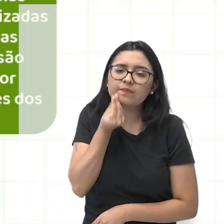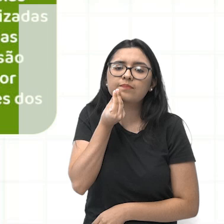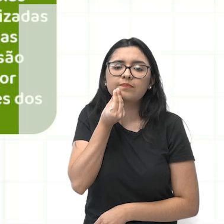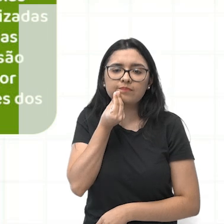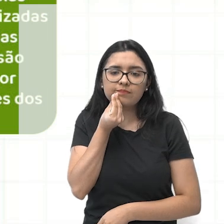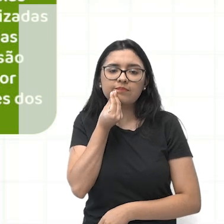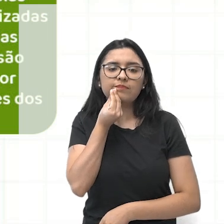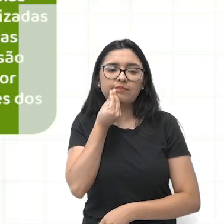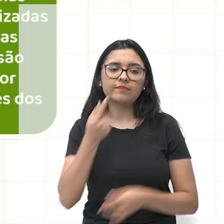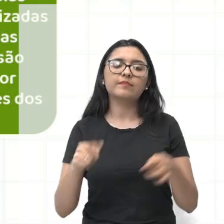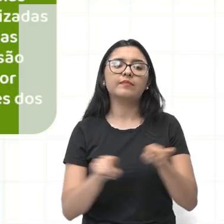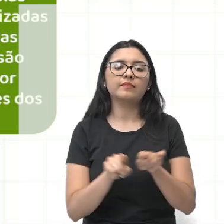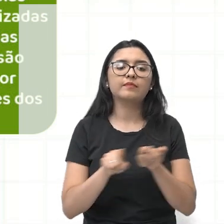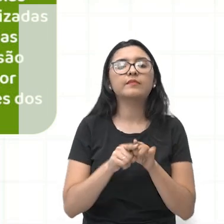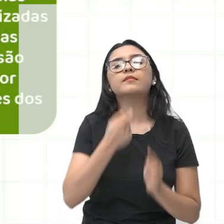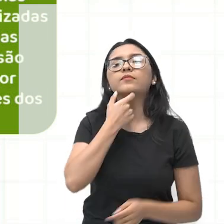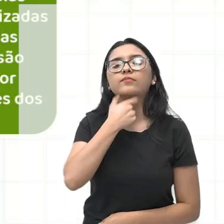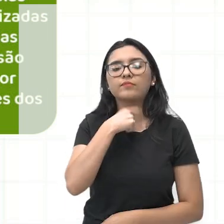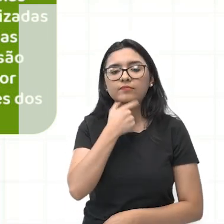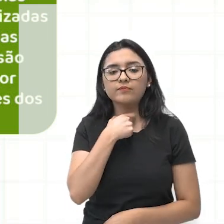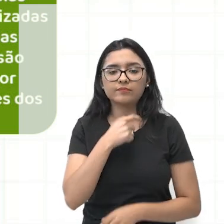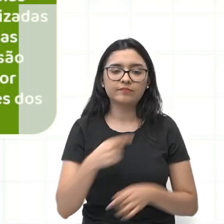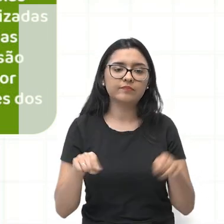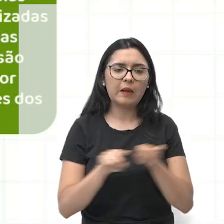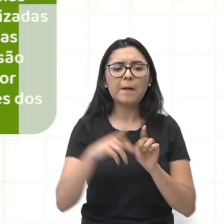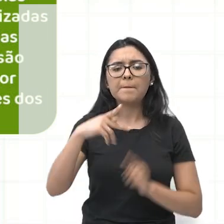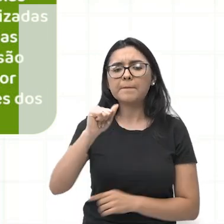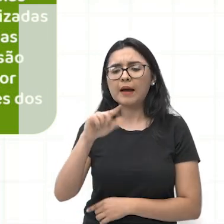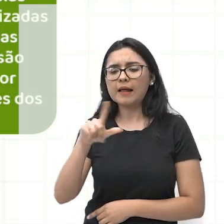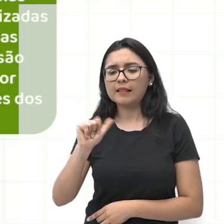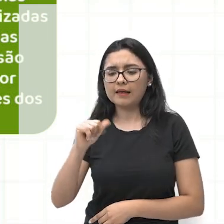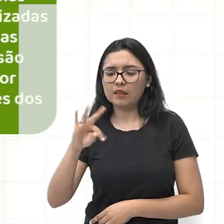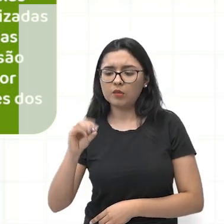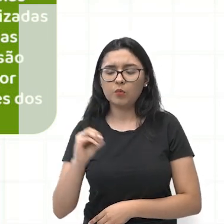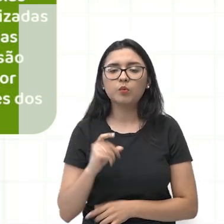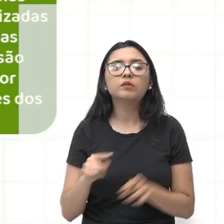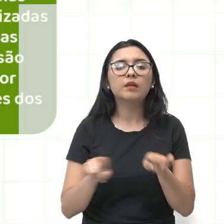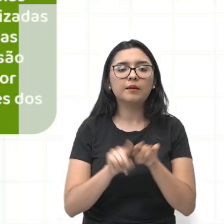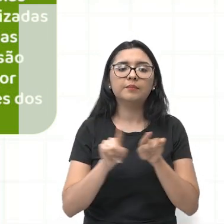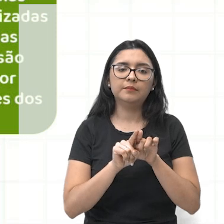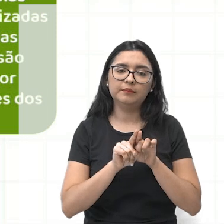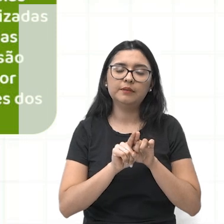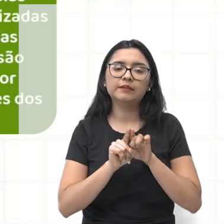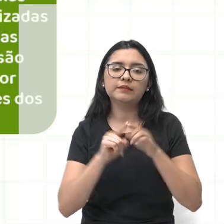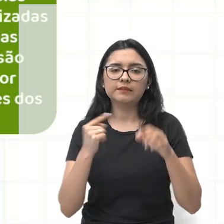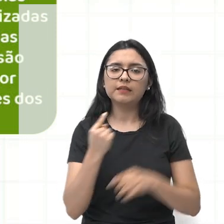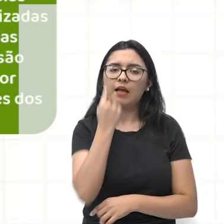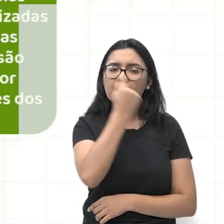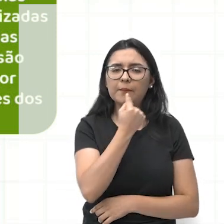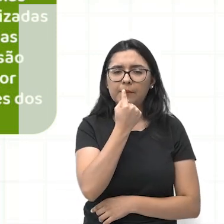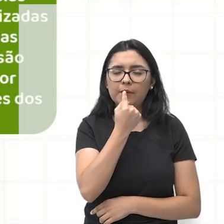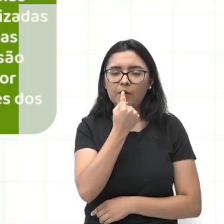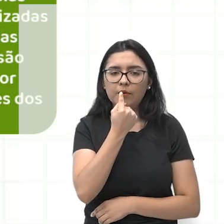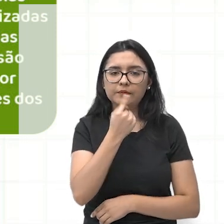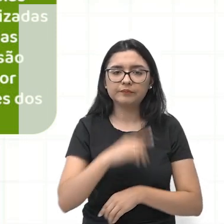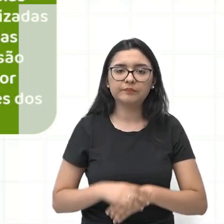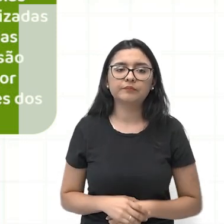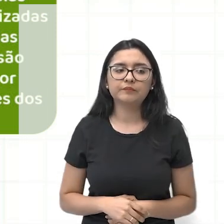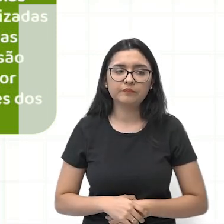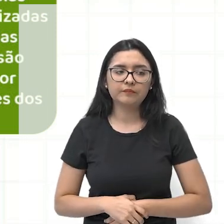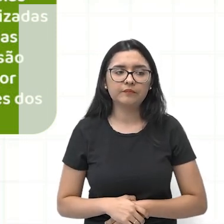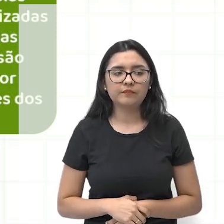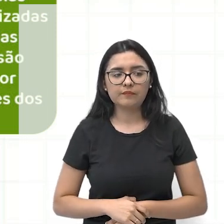palato e na garganta. Palato, professora, sim, o céu da sua boca. O nome do céu da sua